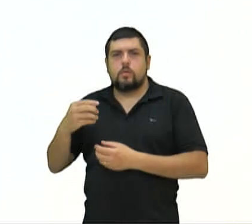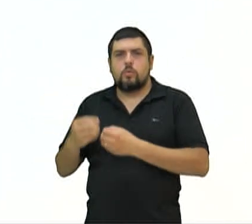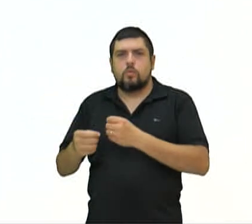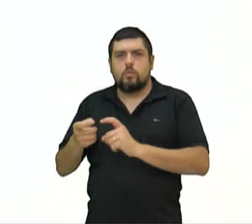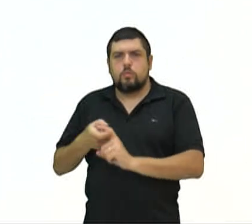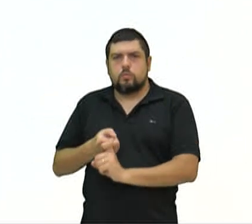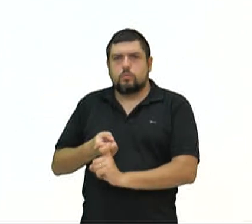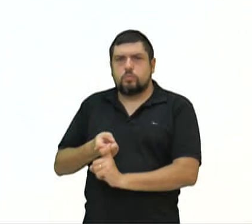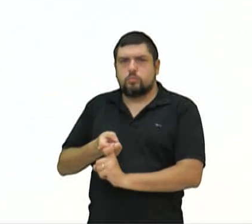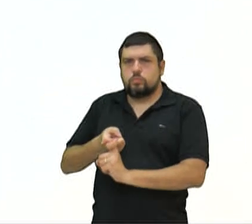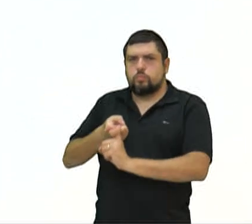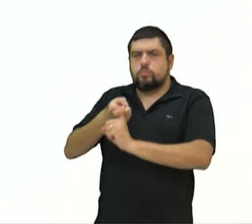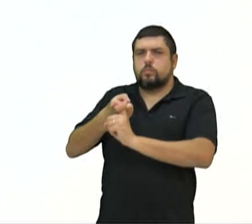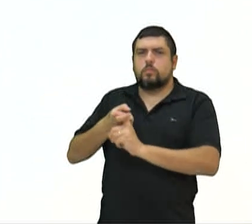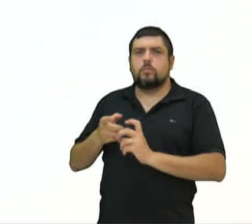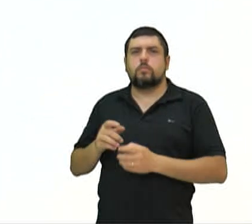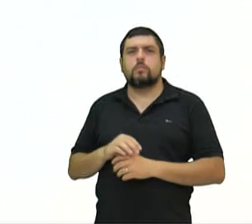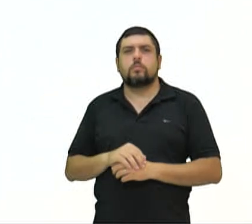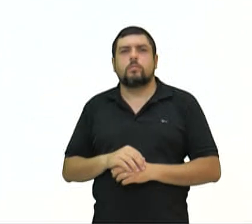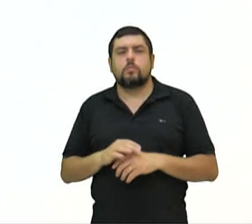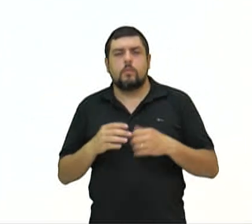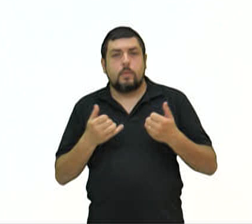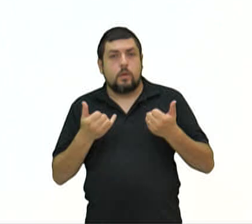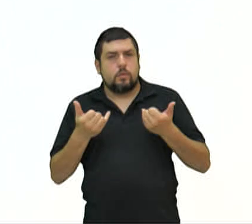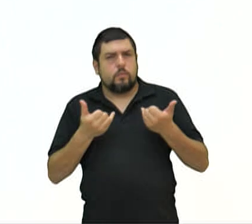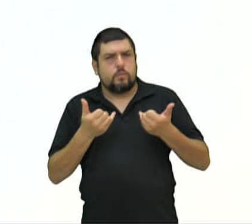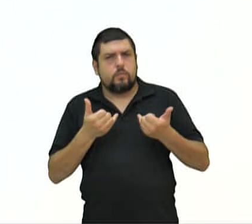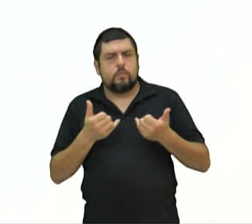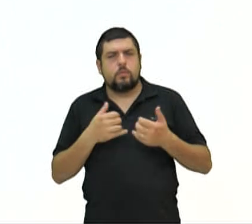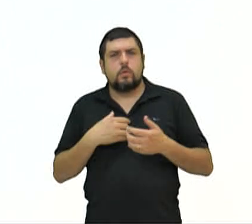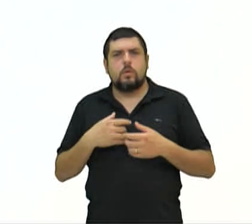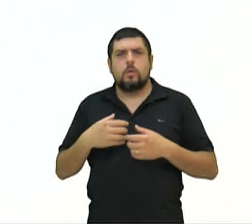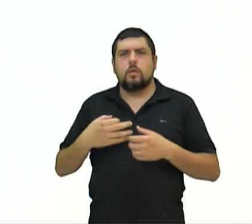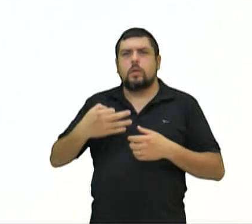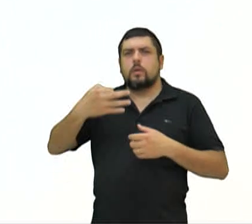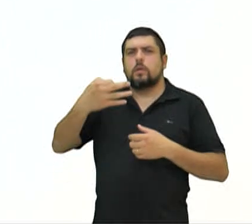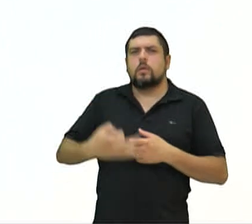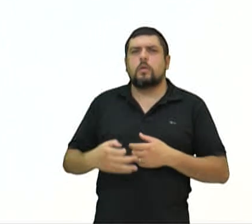é F2. Com base nessas informações, é correto afirmar que